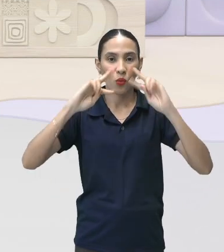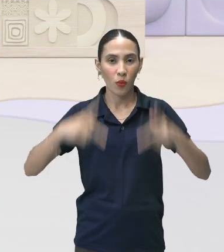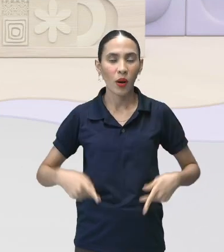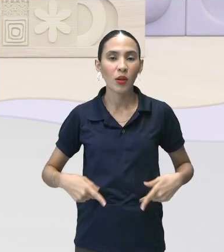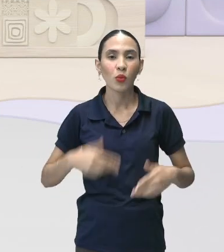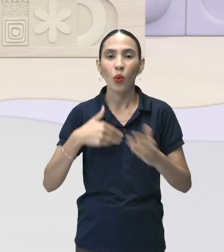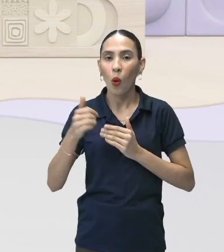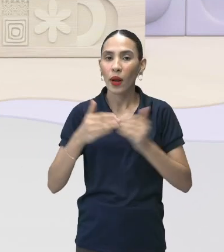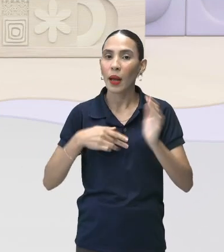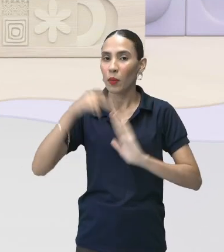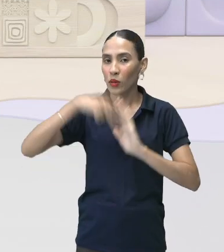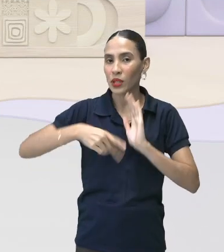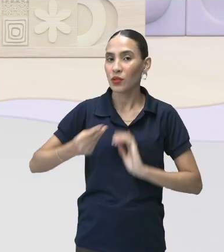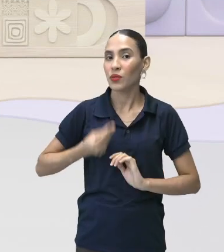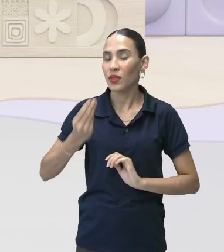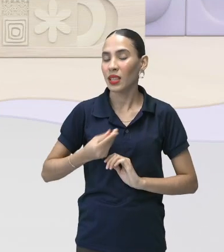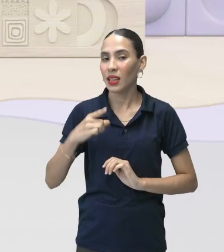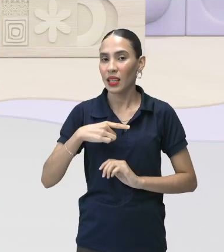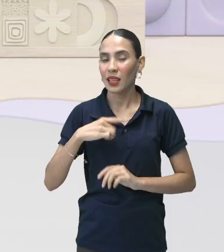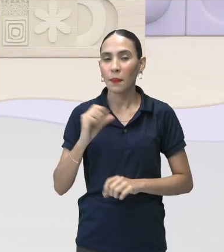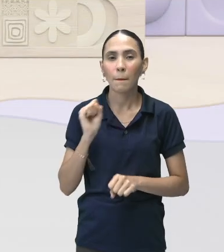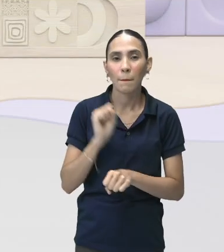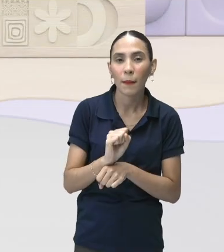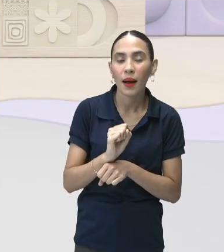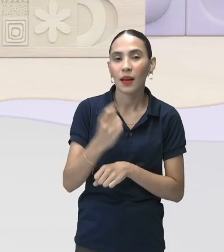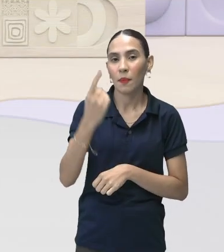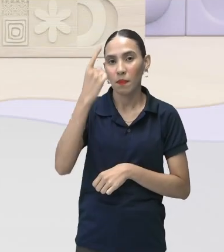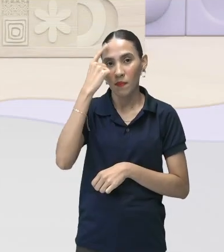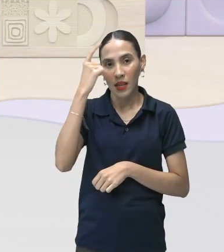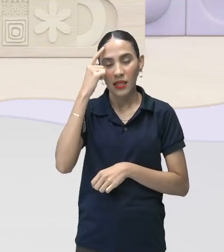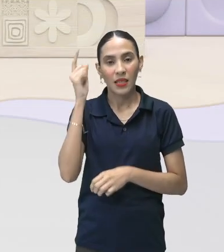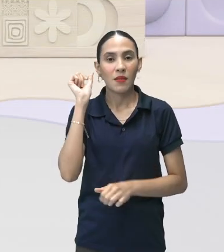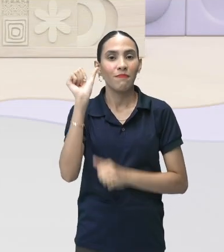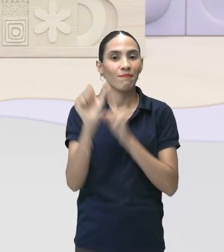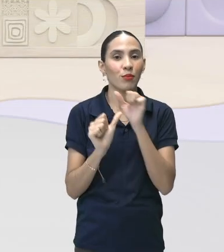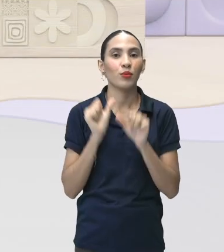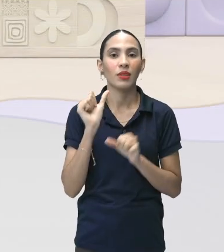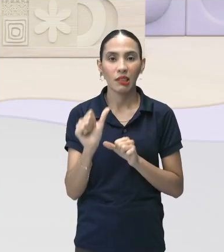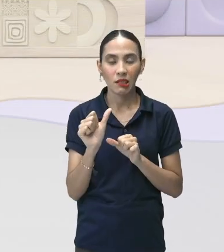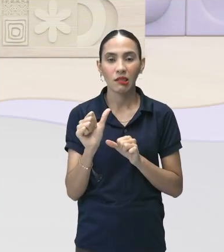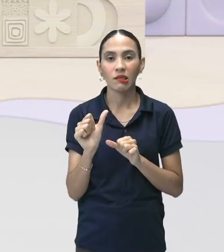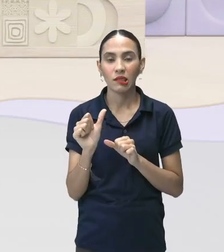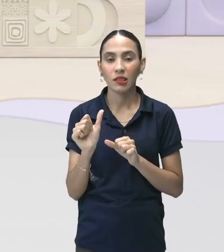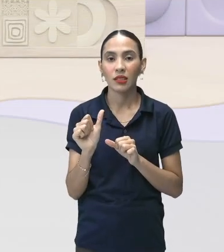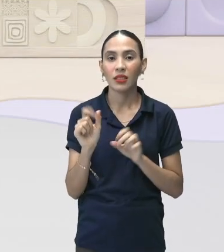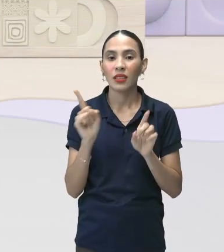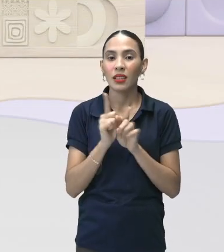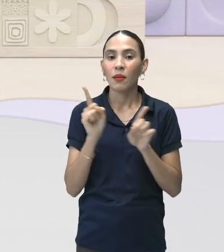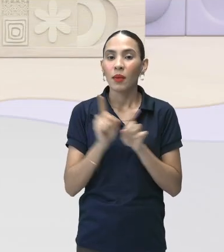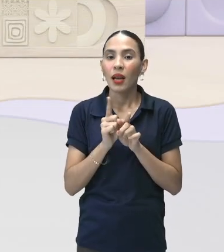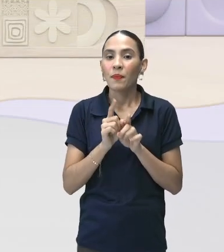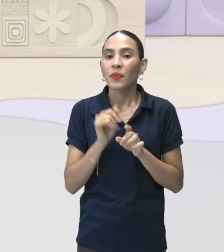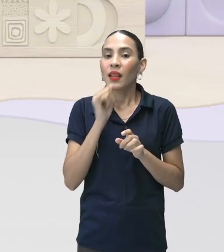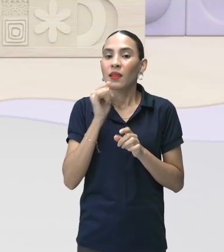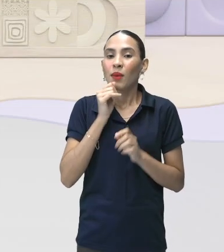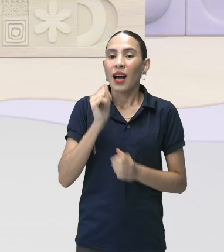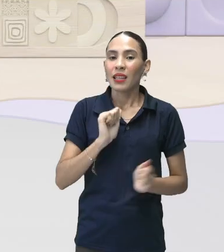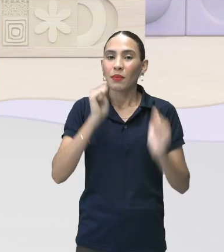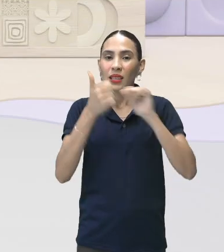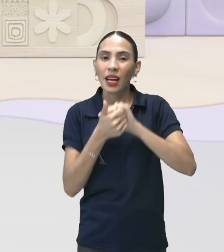de vida tem. Para pensar a dimensão das mudanças, adaptar-se a